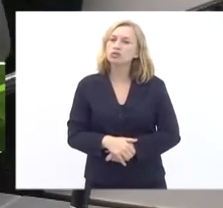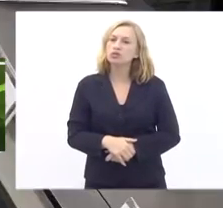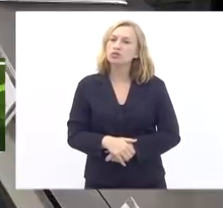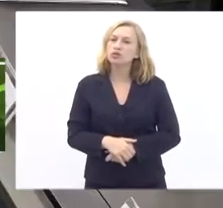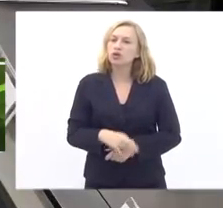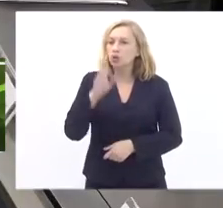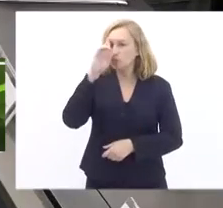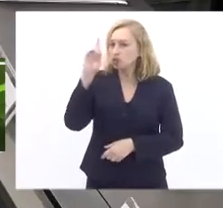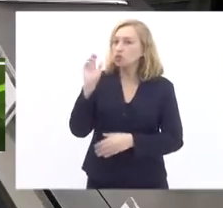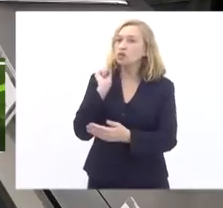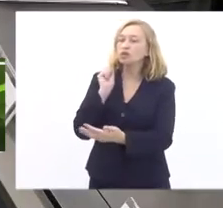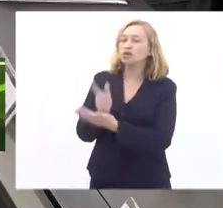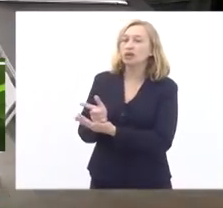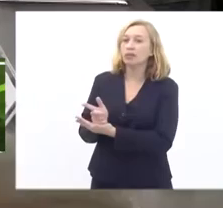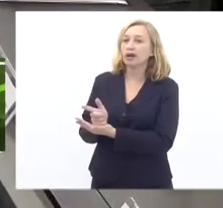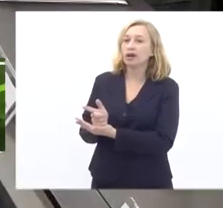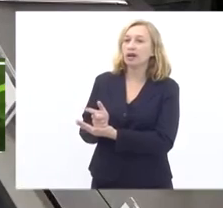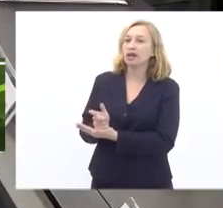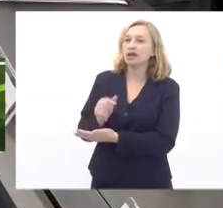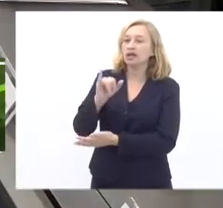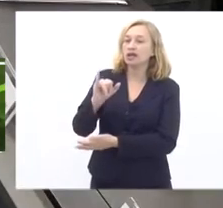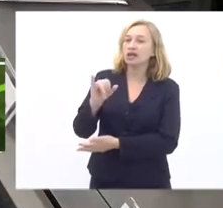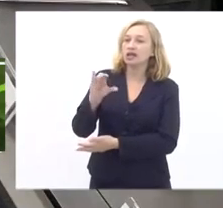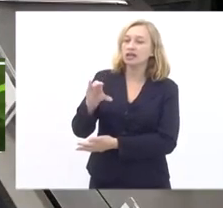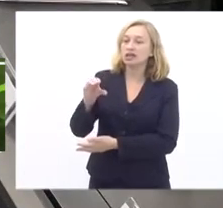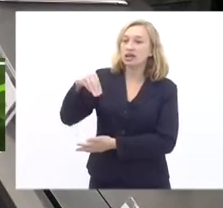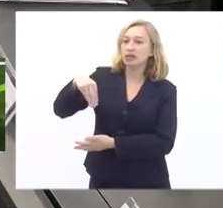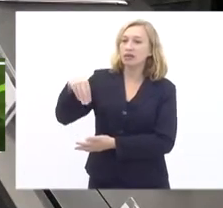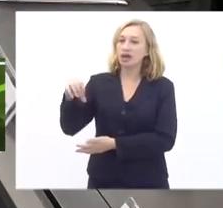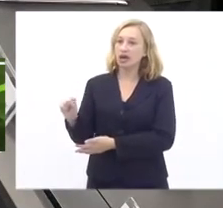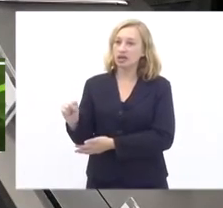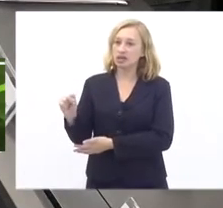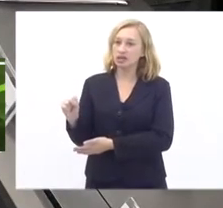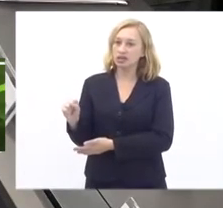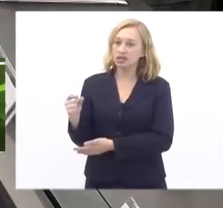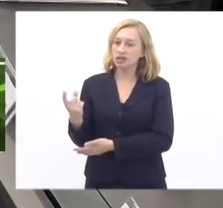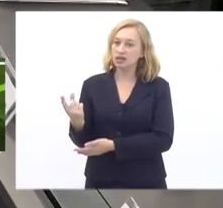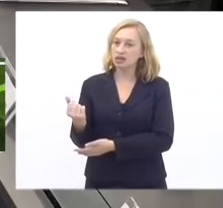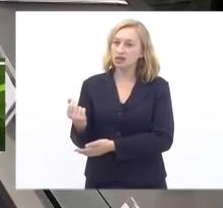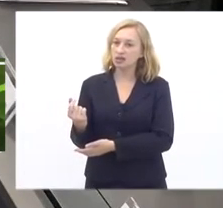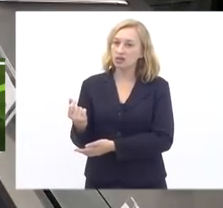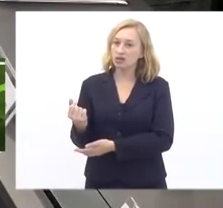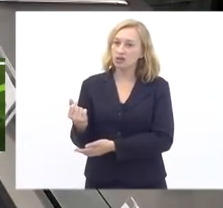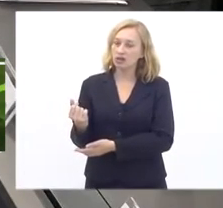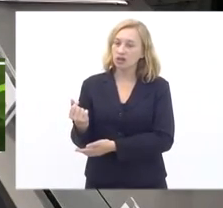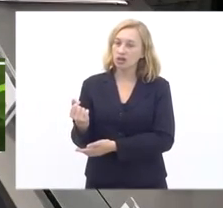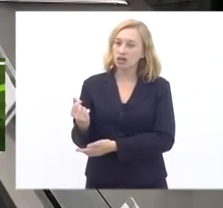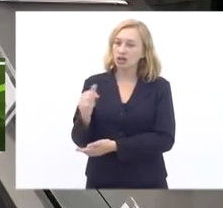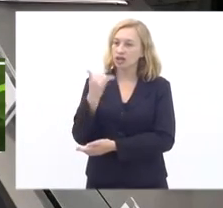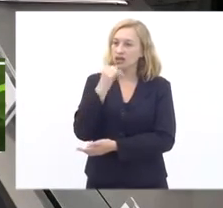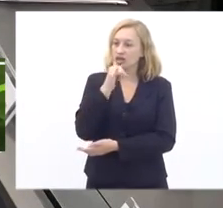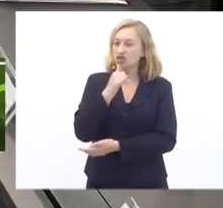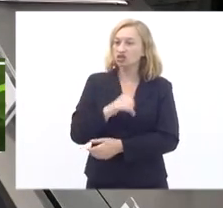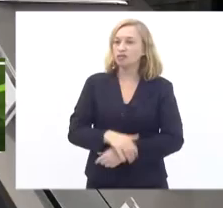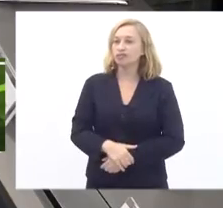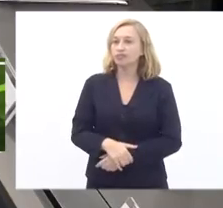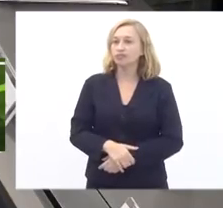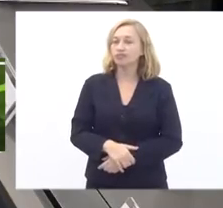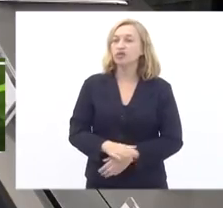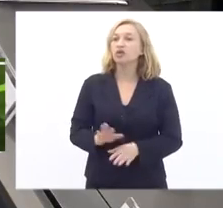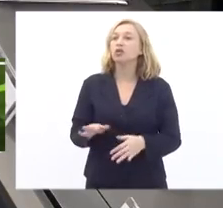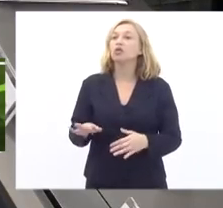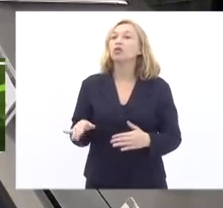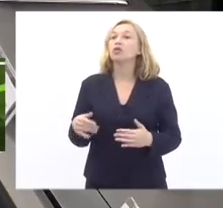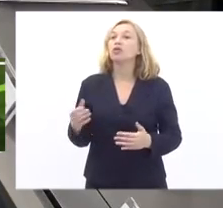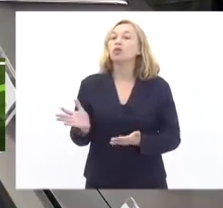está pagando de ICMS na tarifa de eletricidade? Quanto o senhor